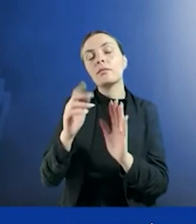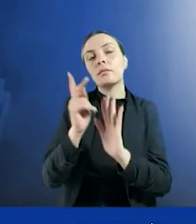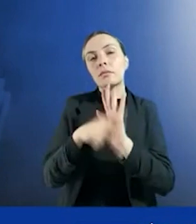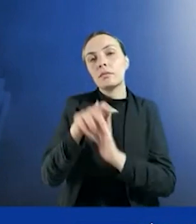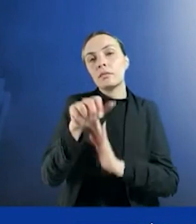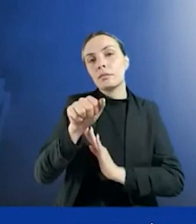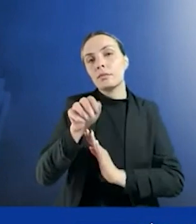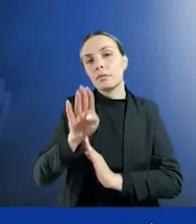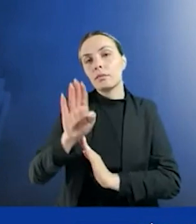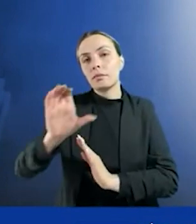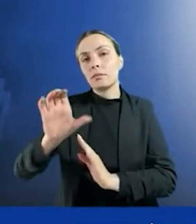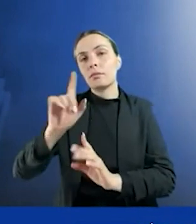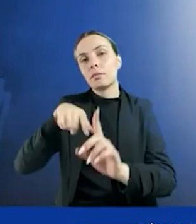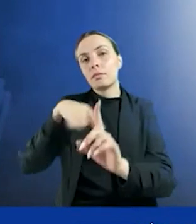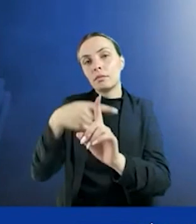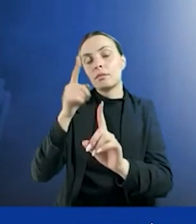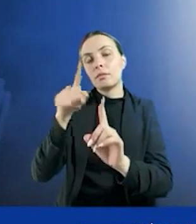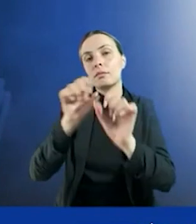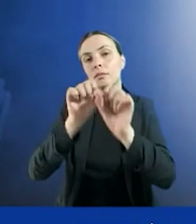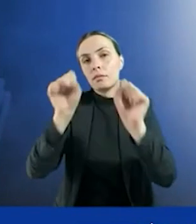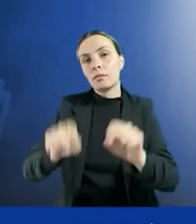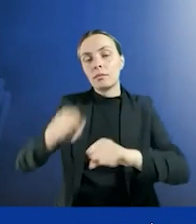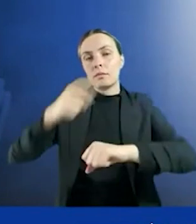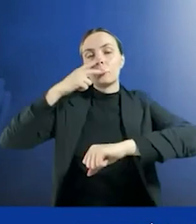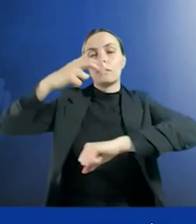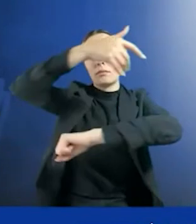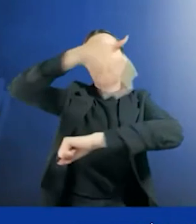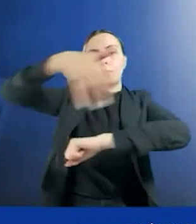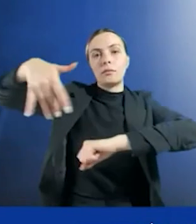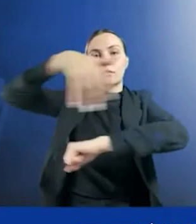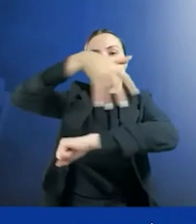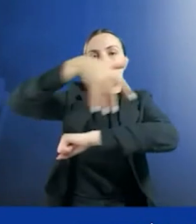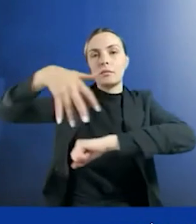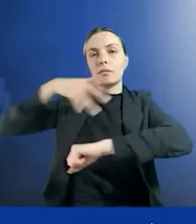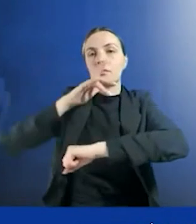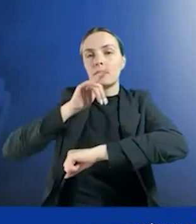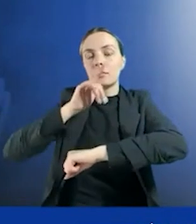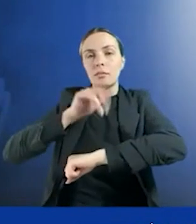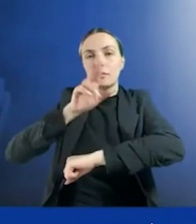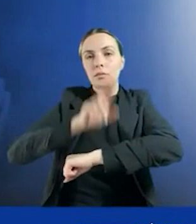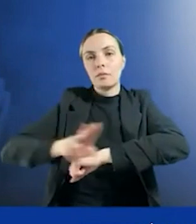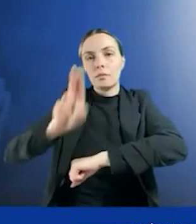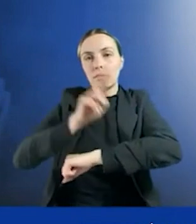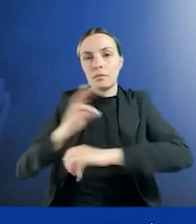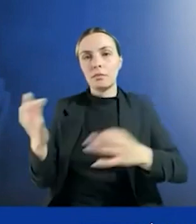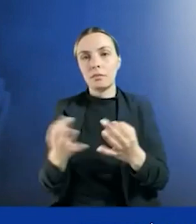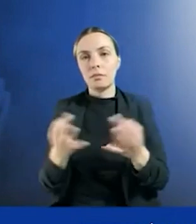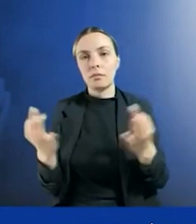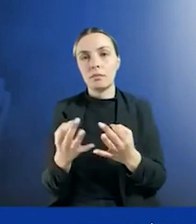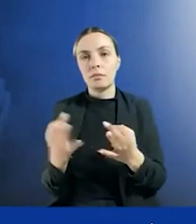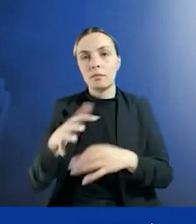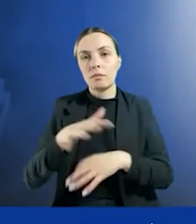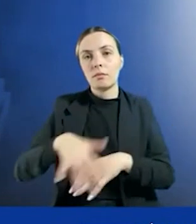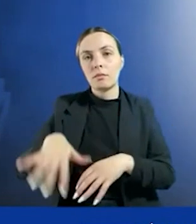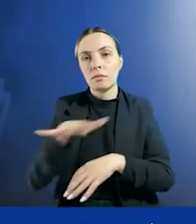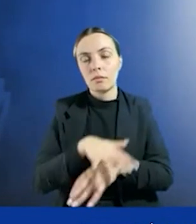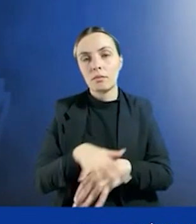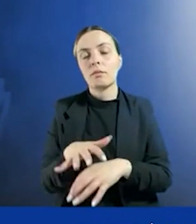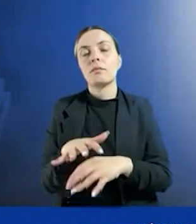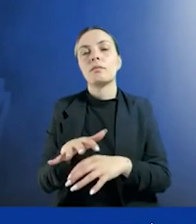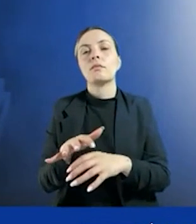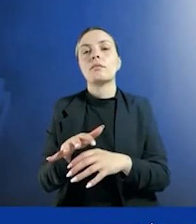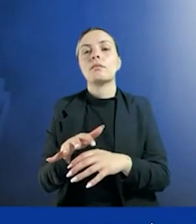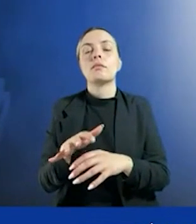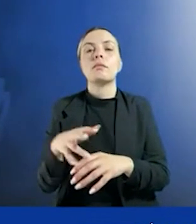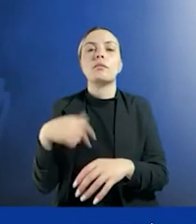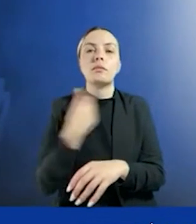ABC+, os sistemas irrigados, sistemas eficientes de uso de água em áreas já antropizadas, então áreas onde já